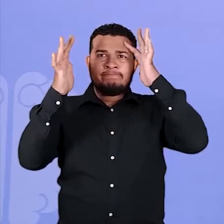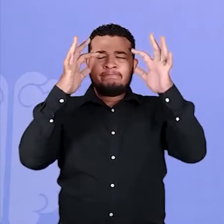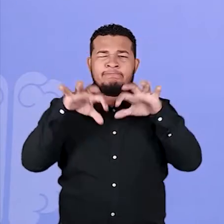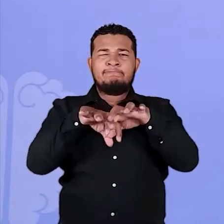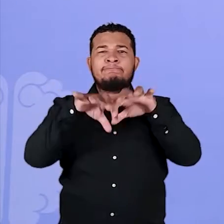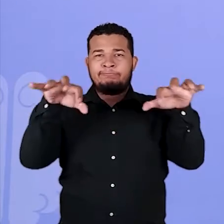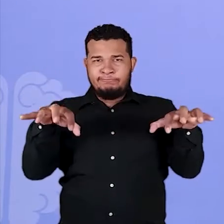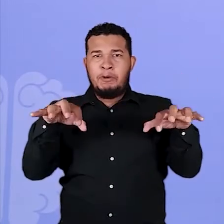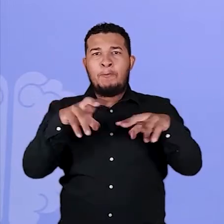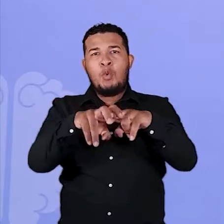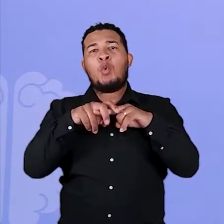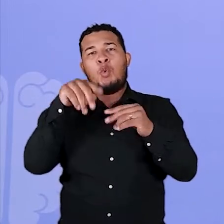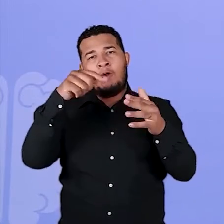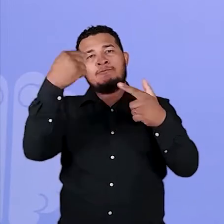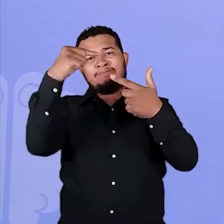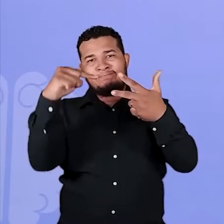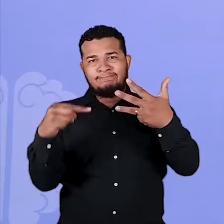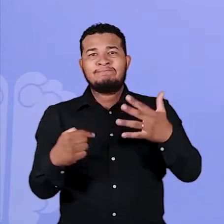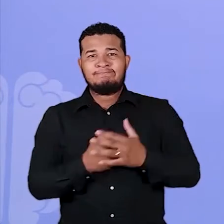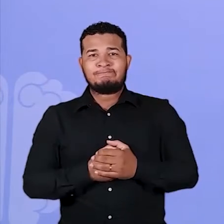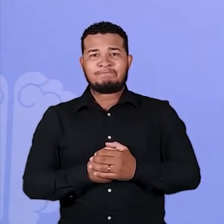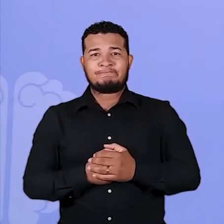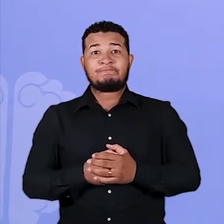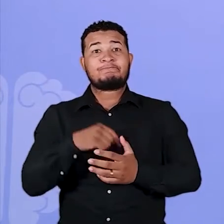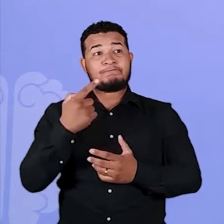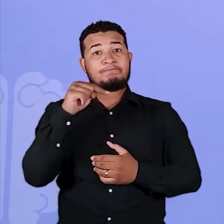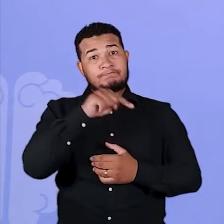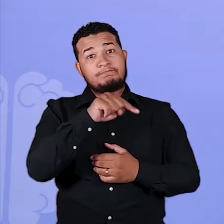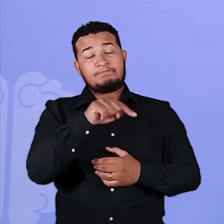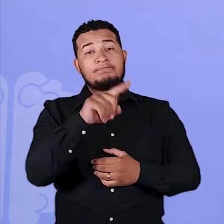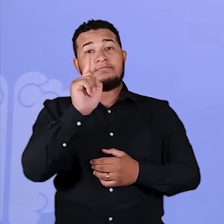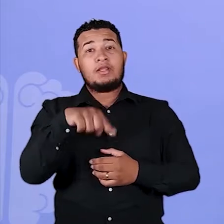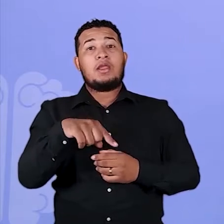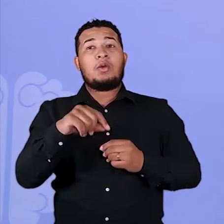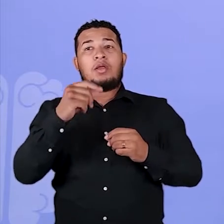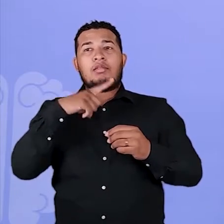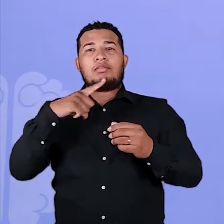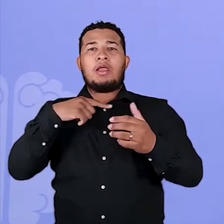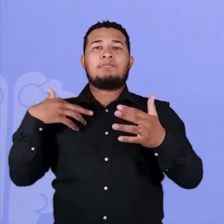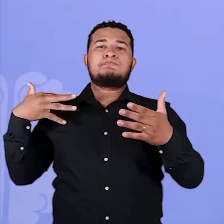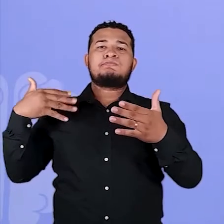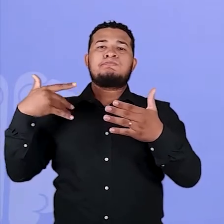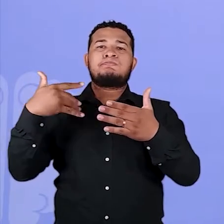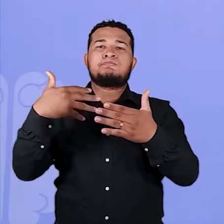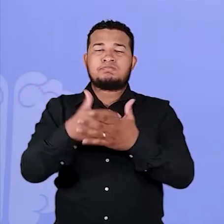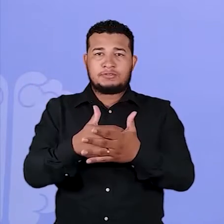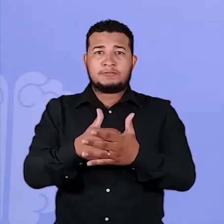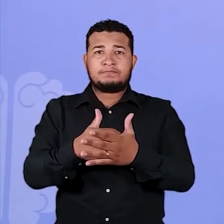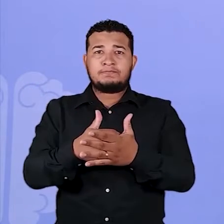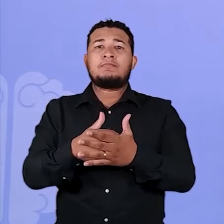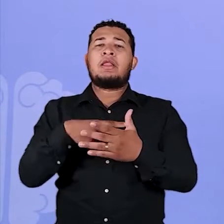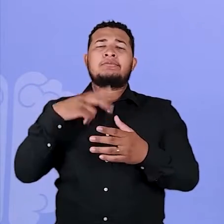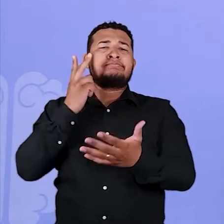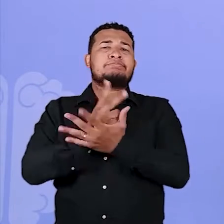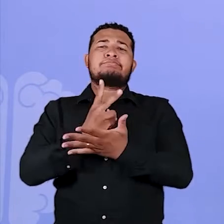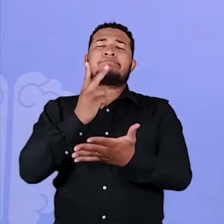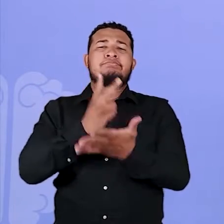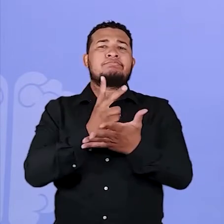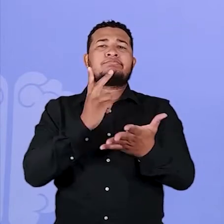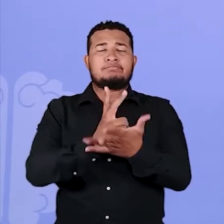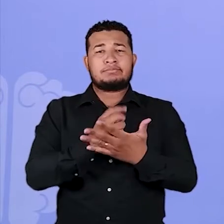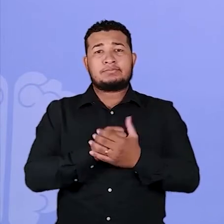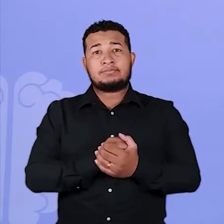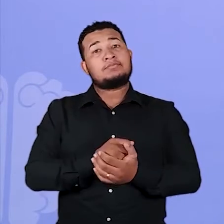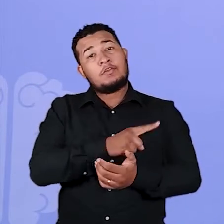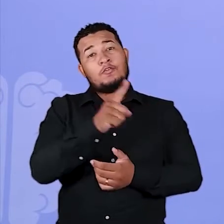dividida em torno desse caso. Questões desse tipo, gente, circulam por aí o tempo todo. E